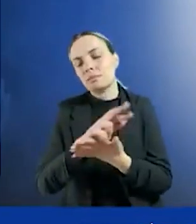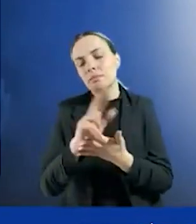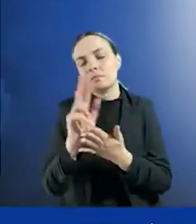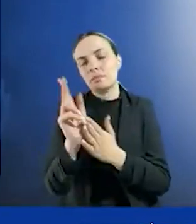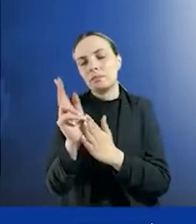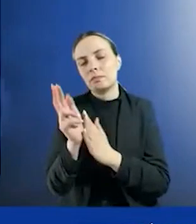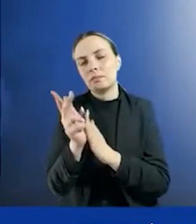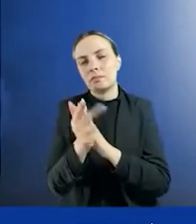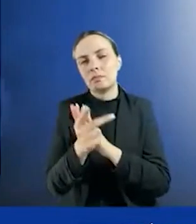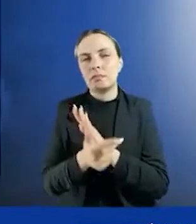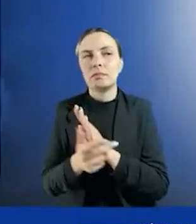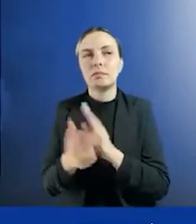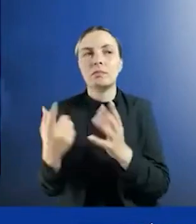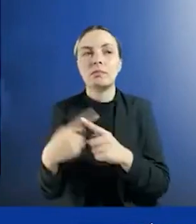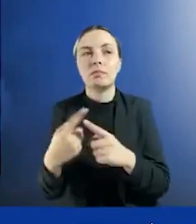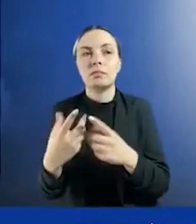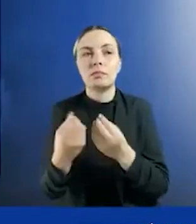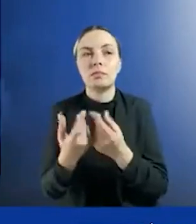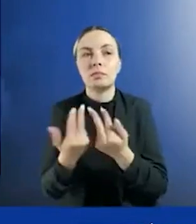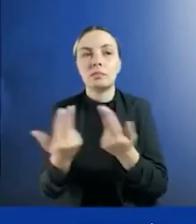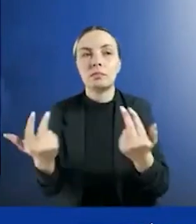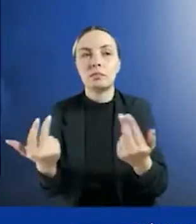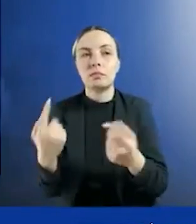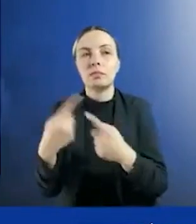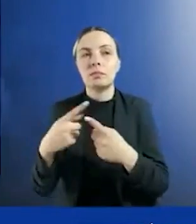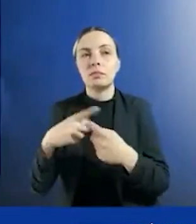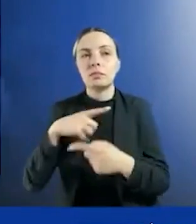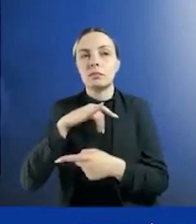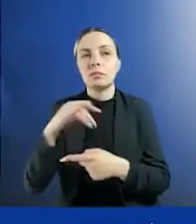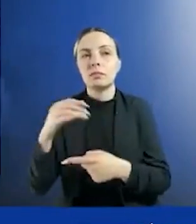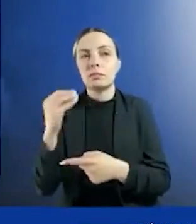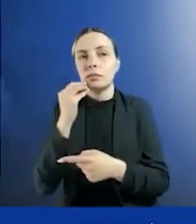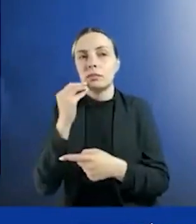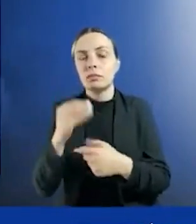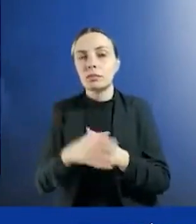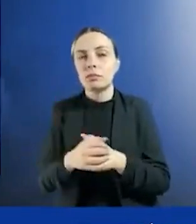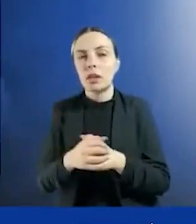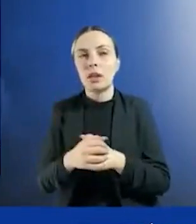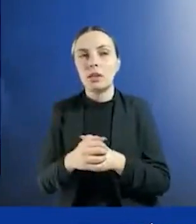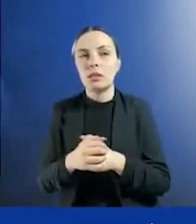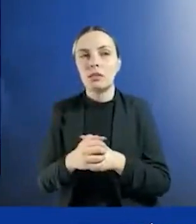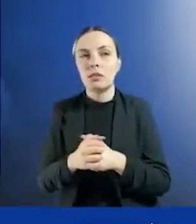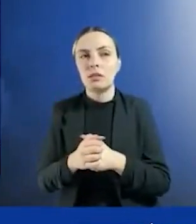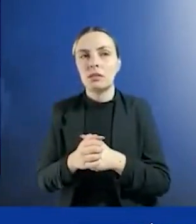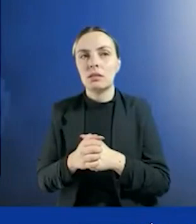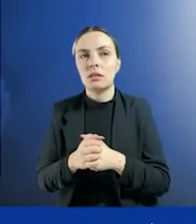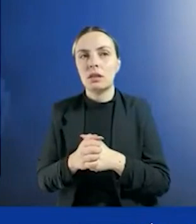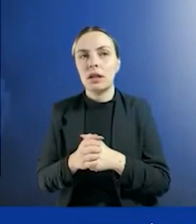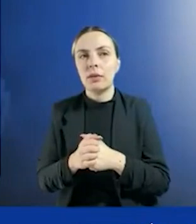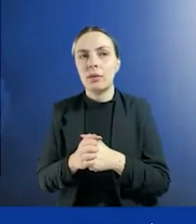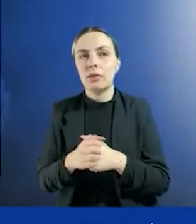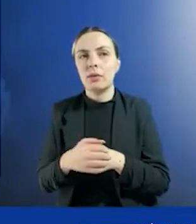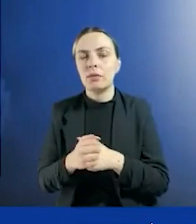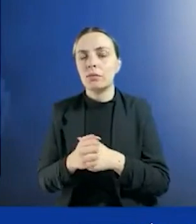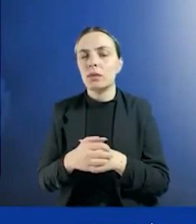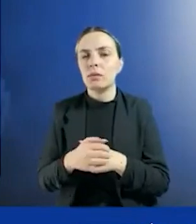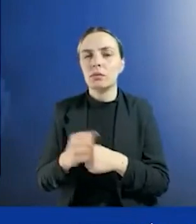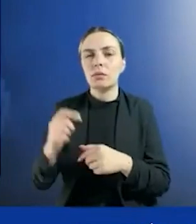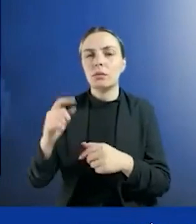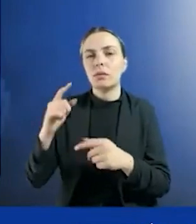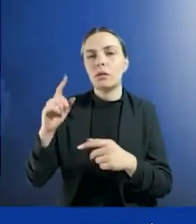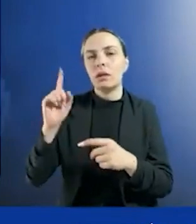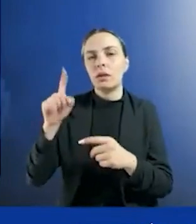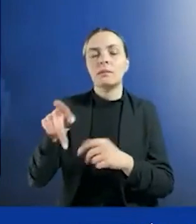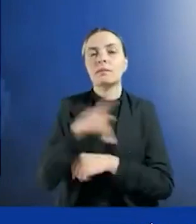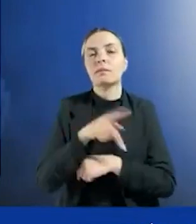queria destacar, né, pela oportunidade, algumas grandes honrarias. Né? O Dr. Ratan Lau é professor atualmente na Universidade de